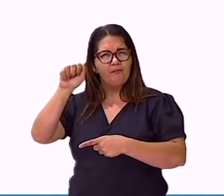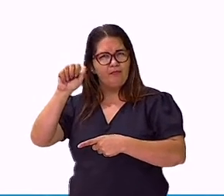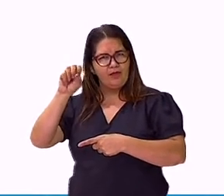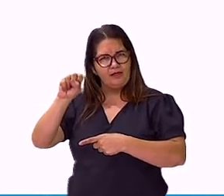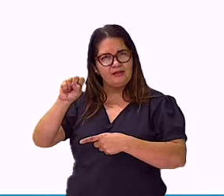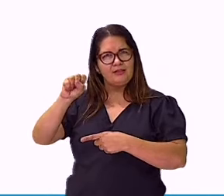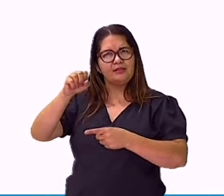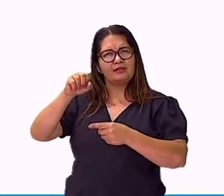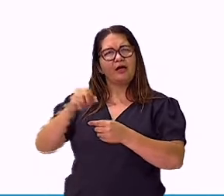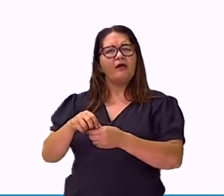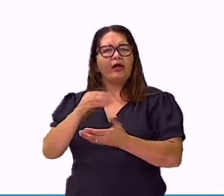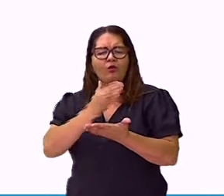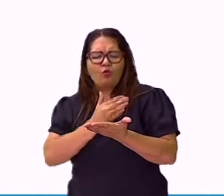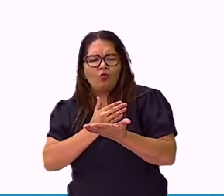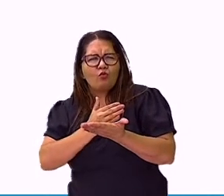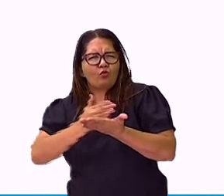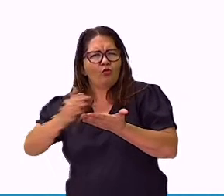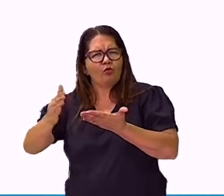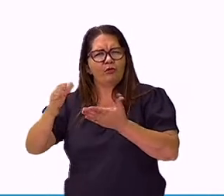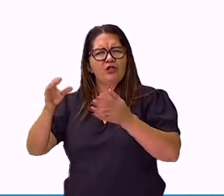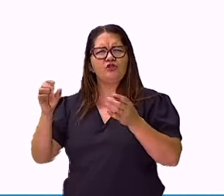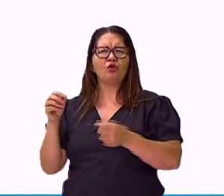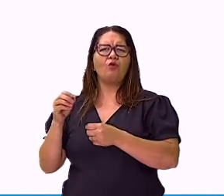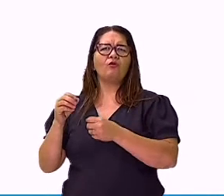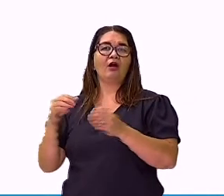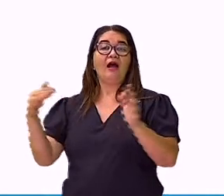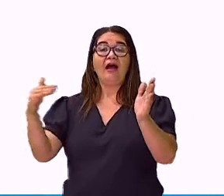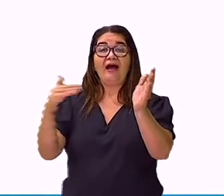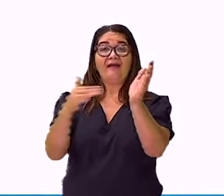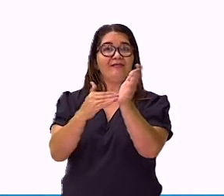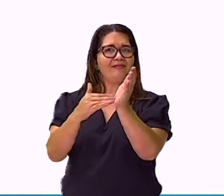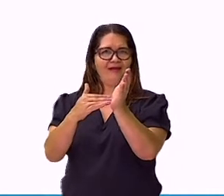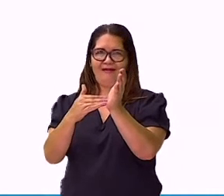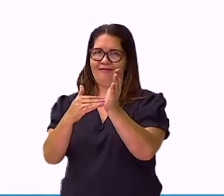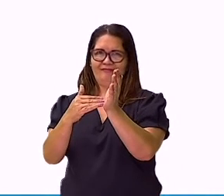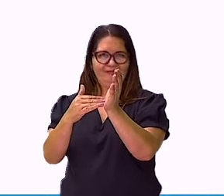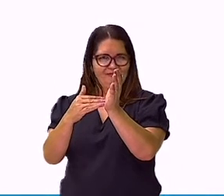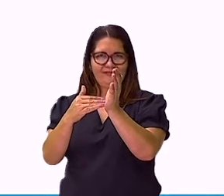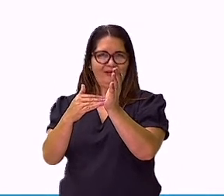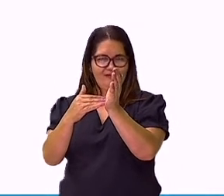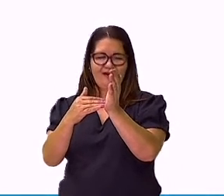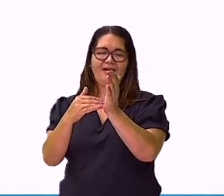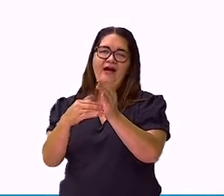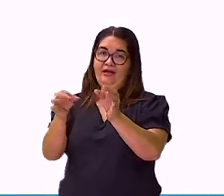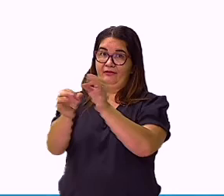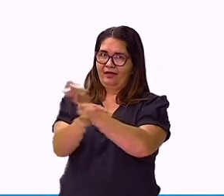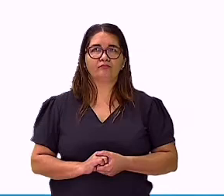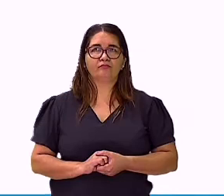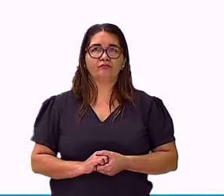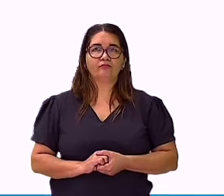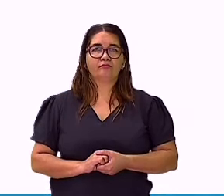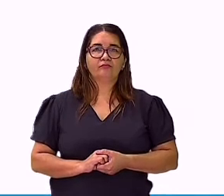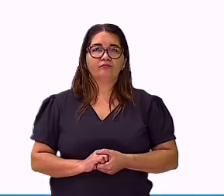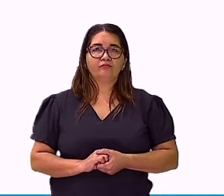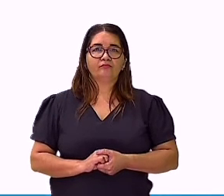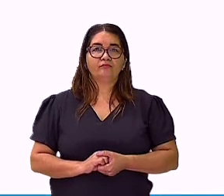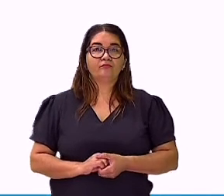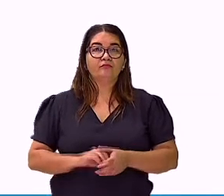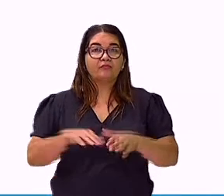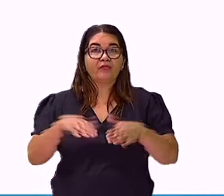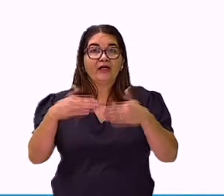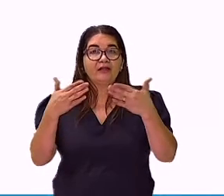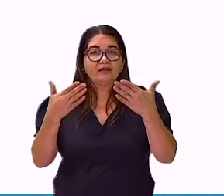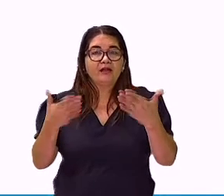chegou aqui onde hoje é a Turquia, que é a cidade de Sardes, Lídia, Mileto, e também aqui, ó, a imagem anterior